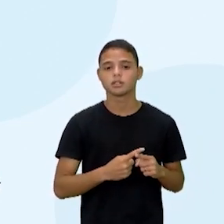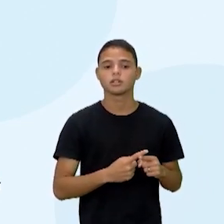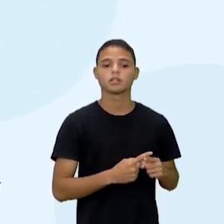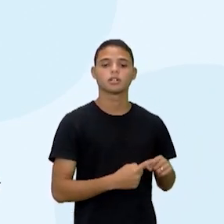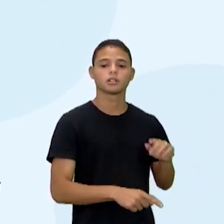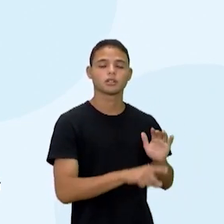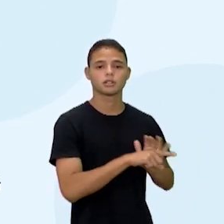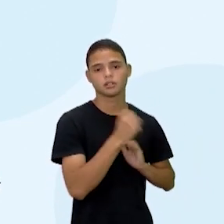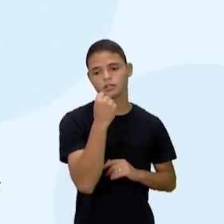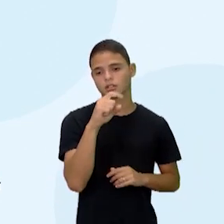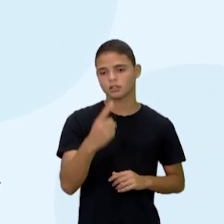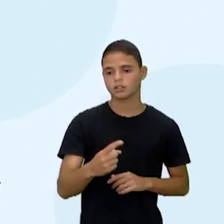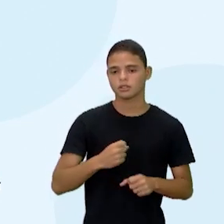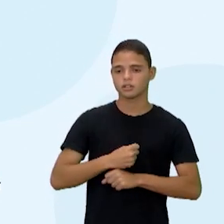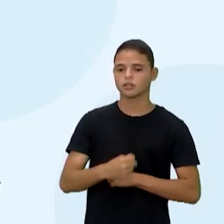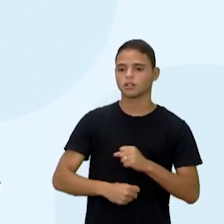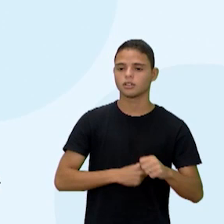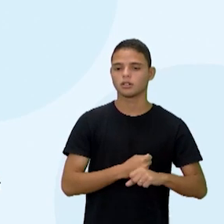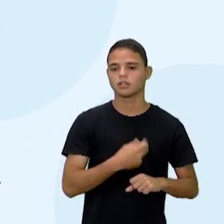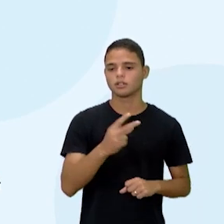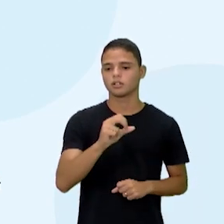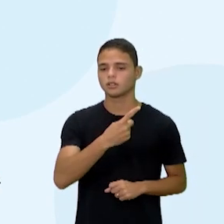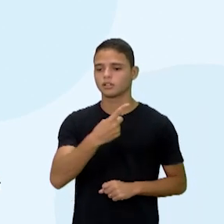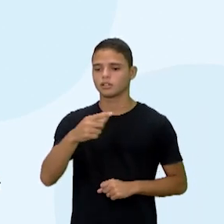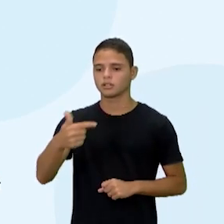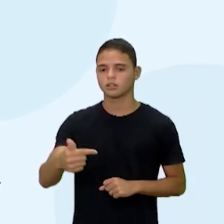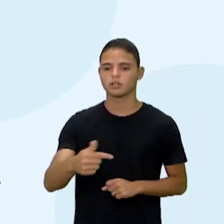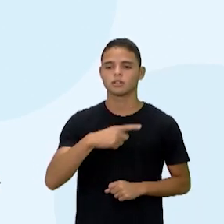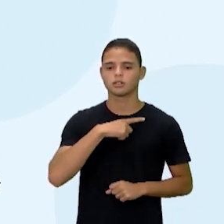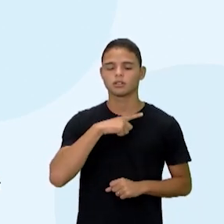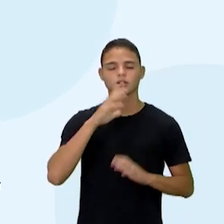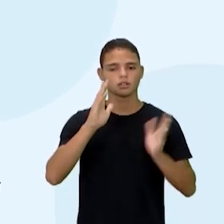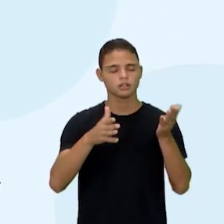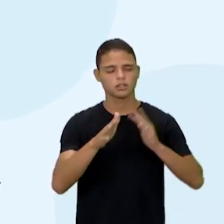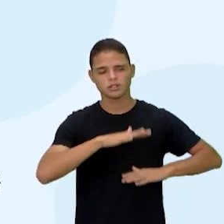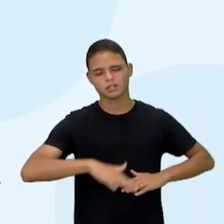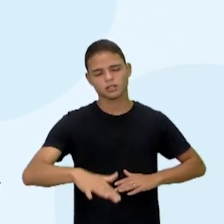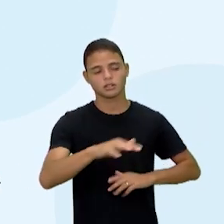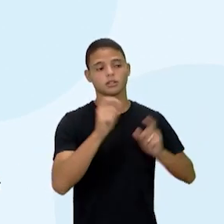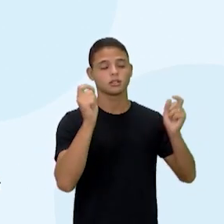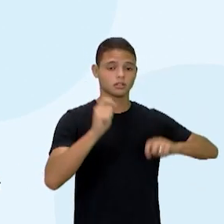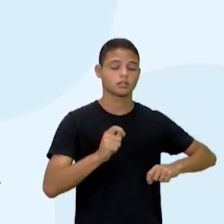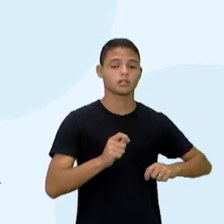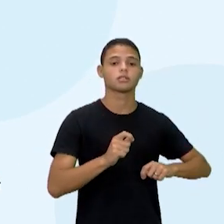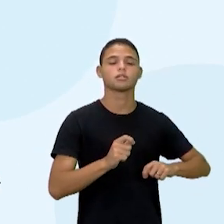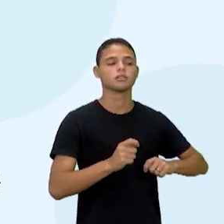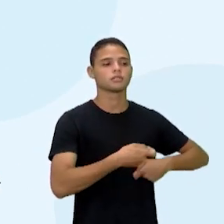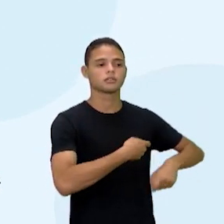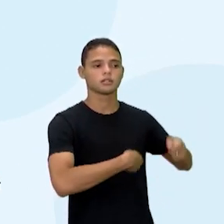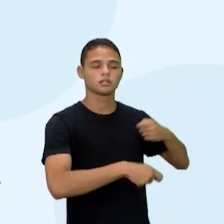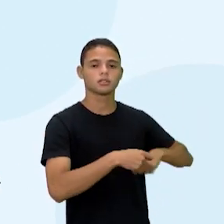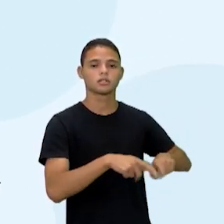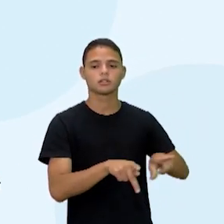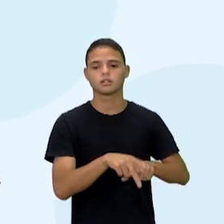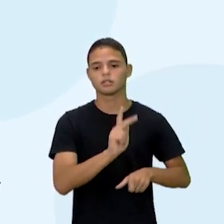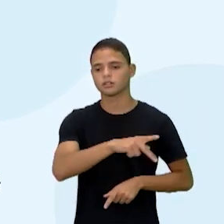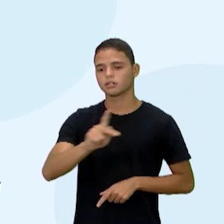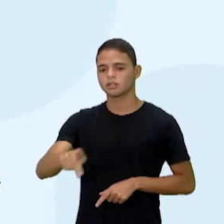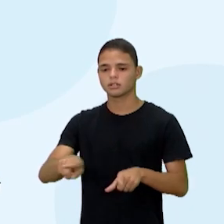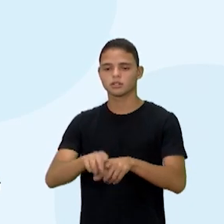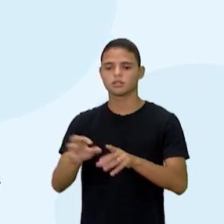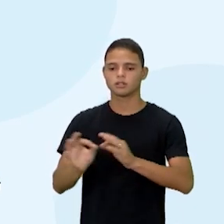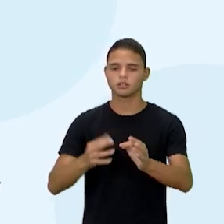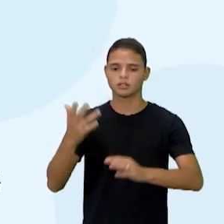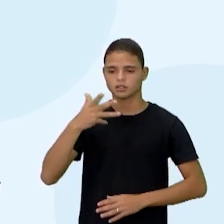de 2012, ela traz todas as diretrizes para que a gente possa realizar administrativamente e pedagogicamente esse processo